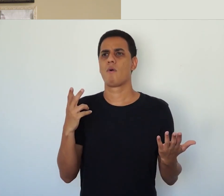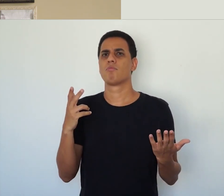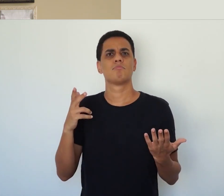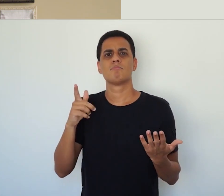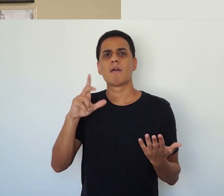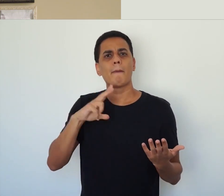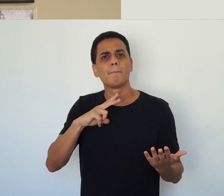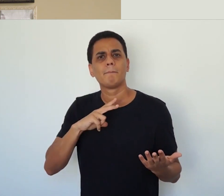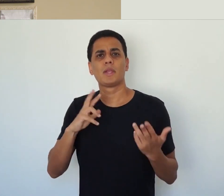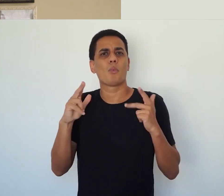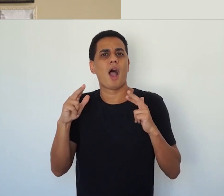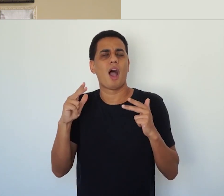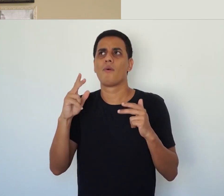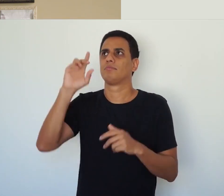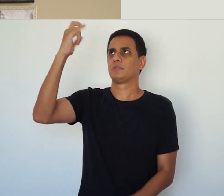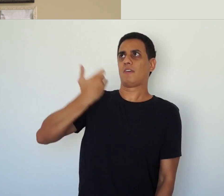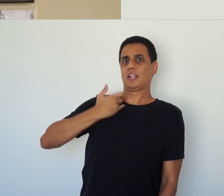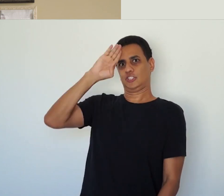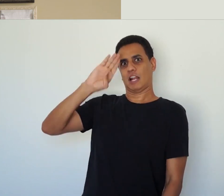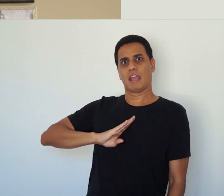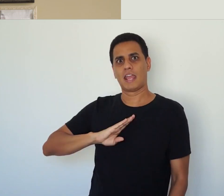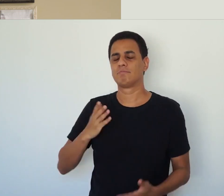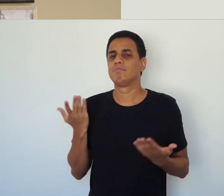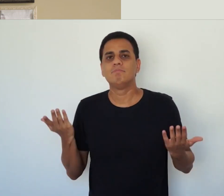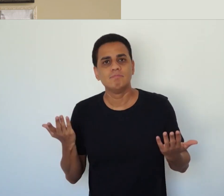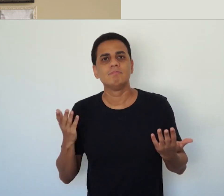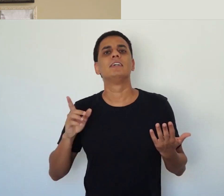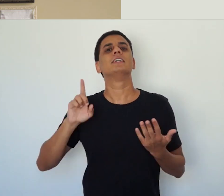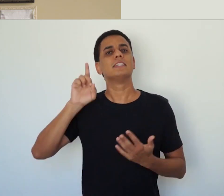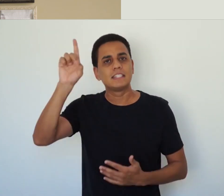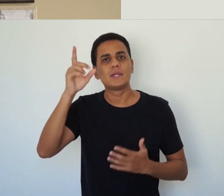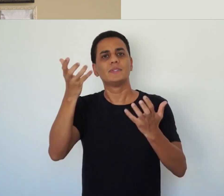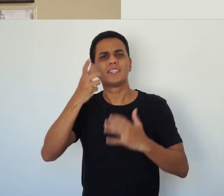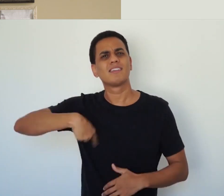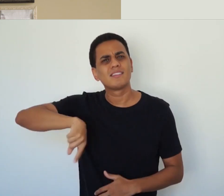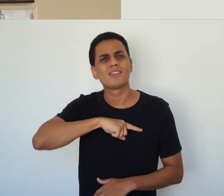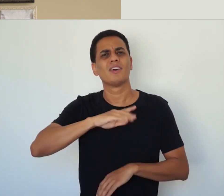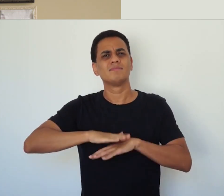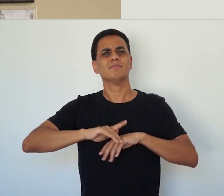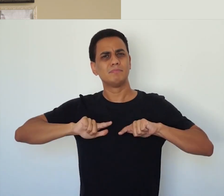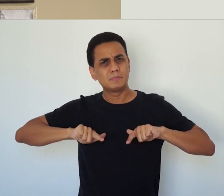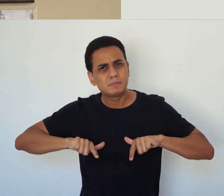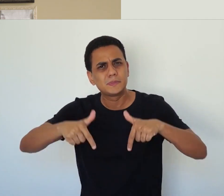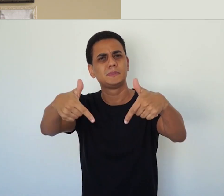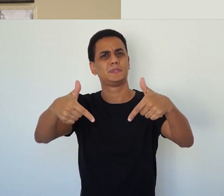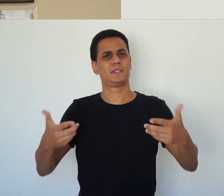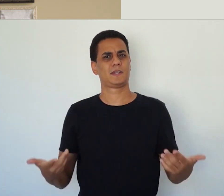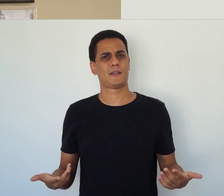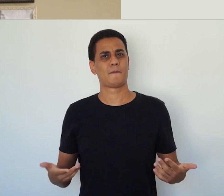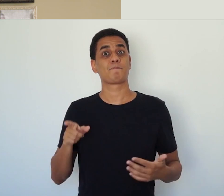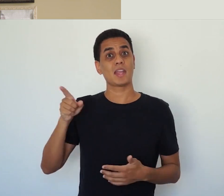alguma ação pessoal, única, como foi com Elias, queridos. Deus quer que nós levantemos e prossigamos